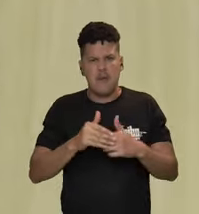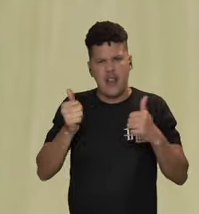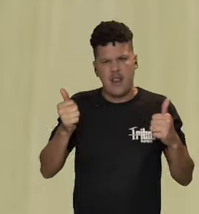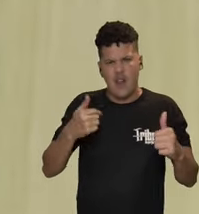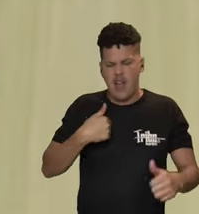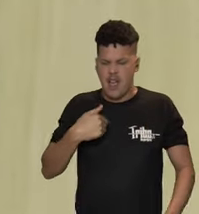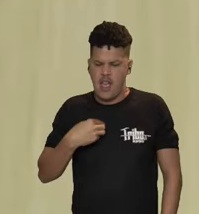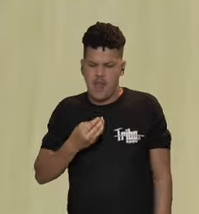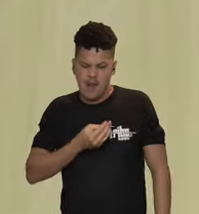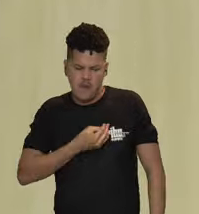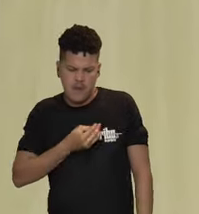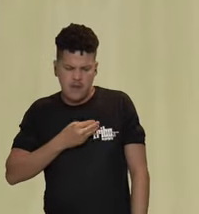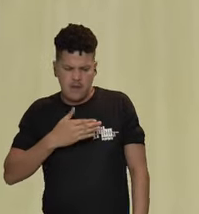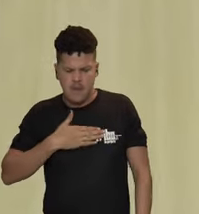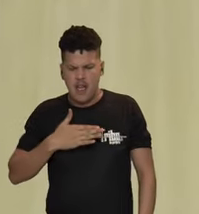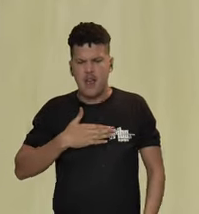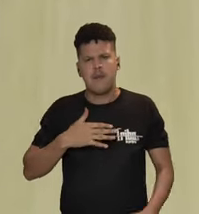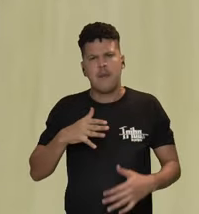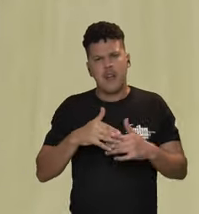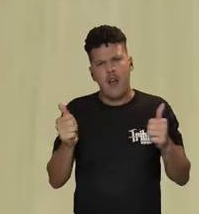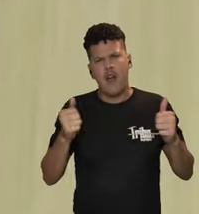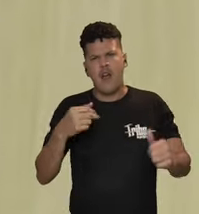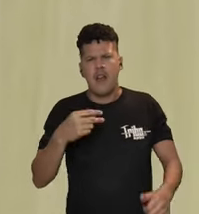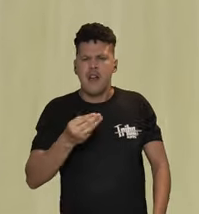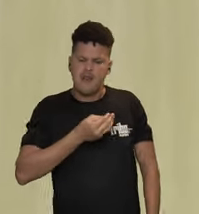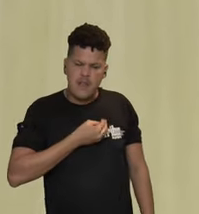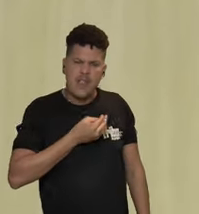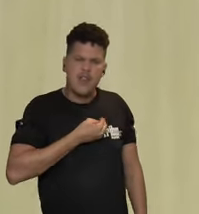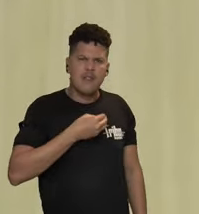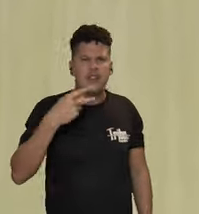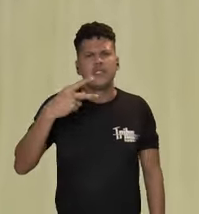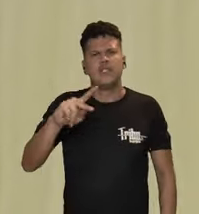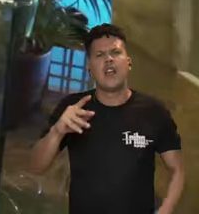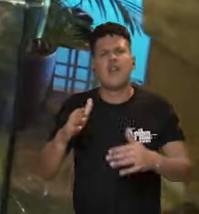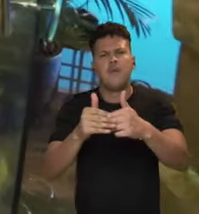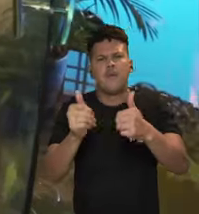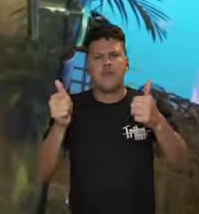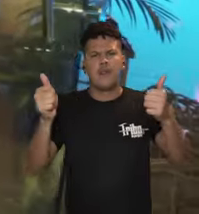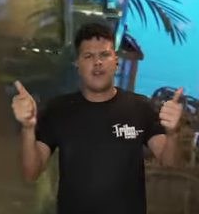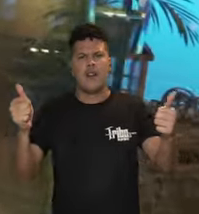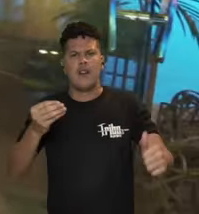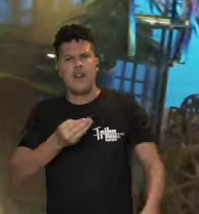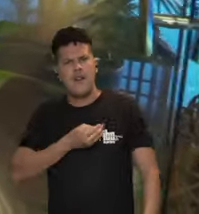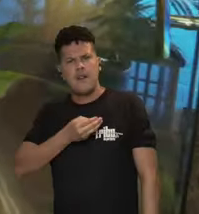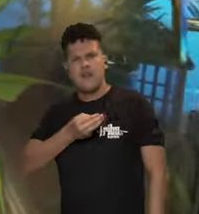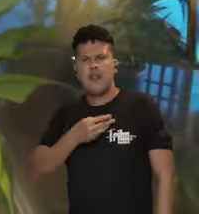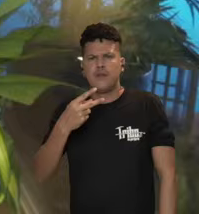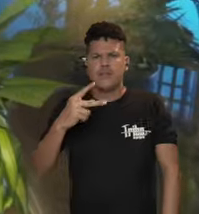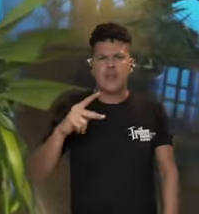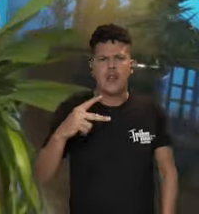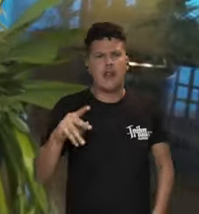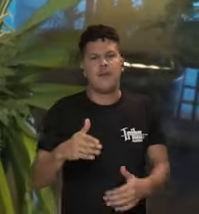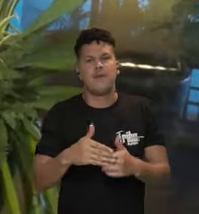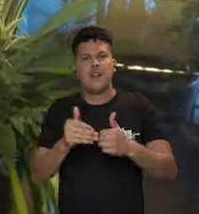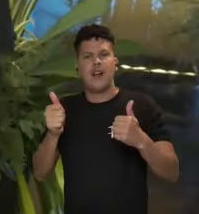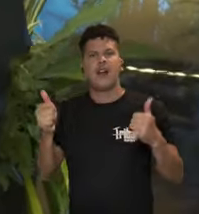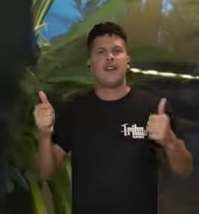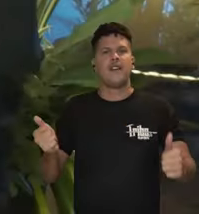melhor. Vivo o seu melhor, vivo o seu melhor. Vivo o seu melhor, vivo o seu